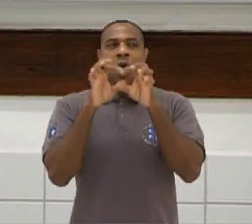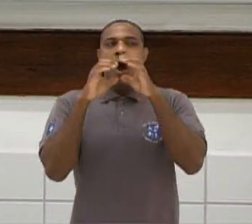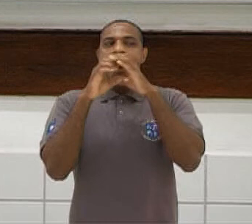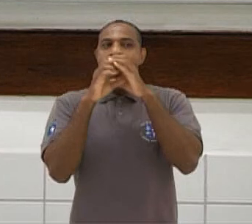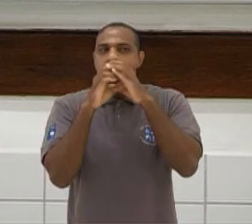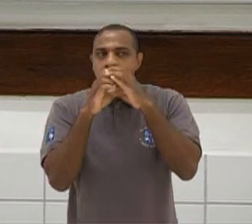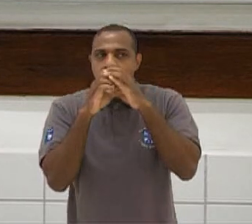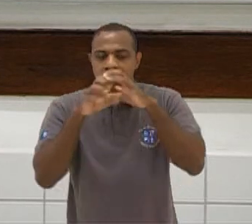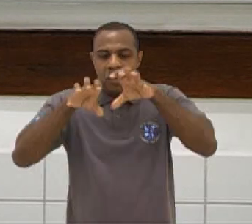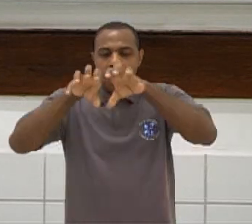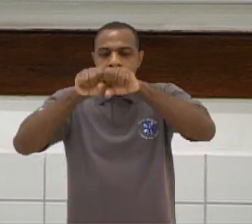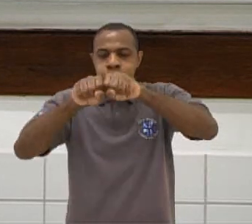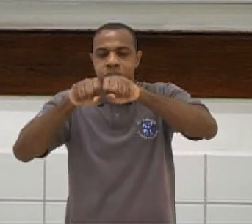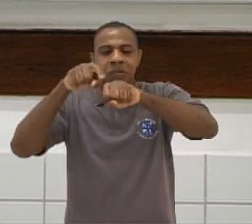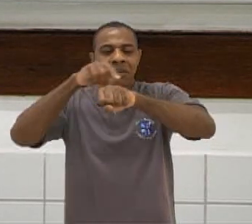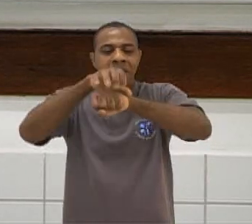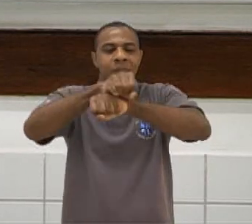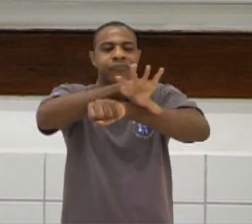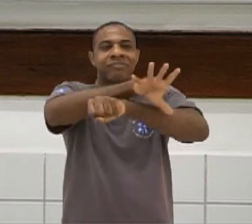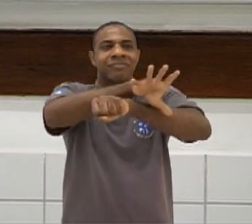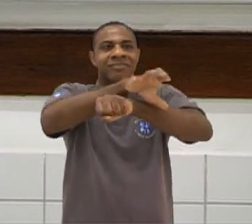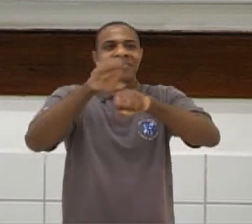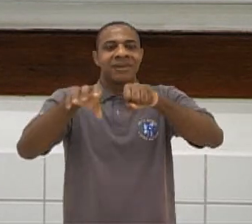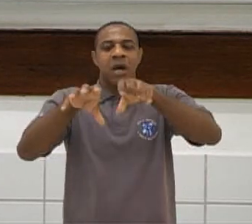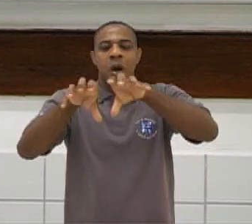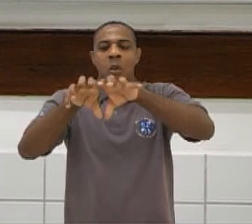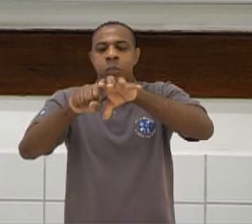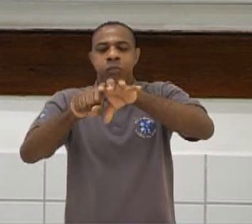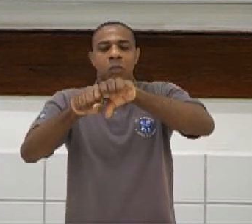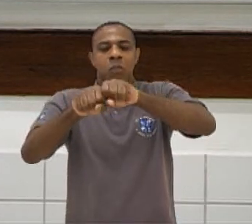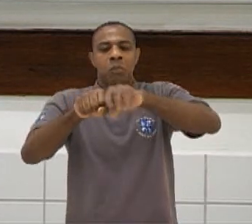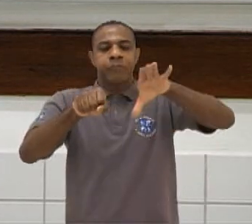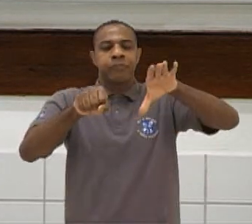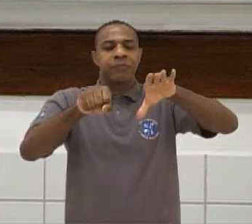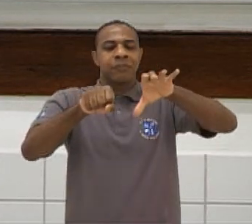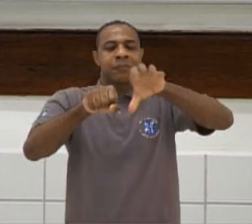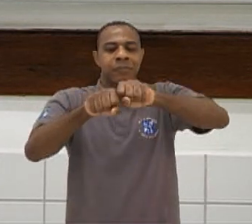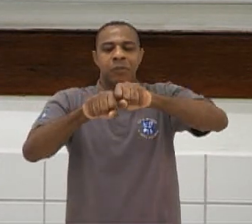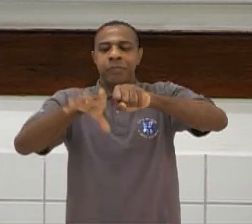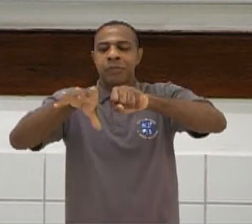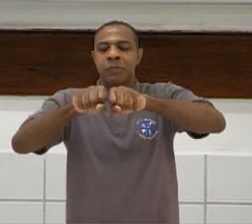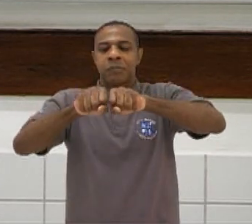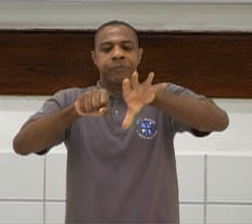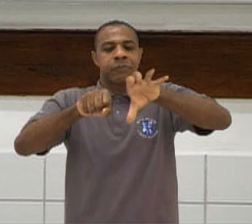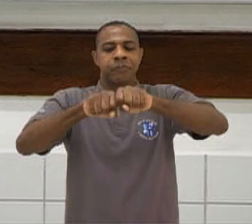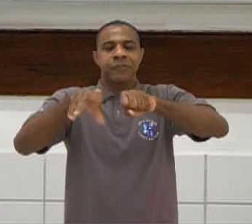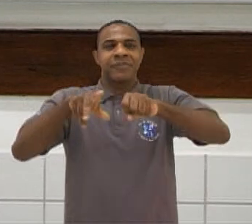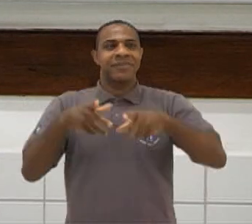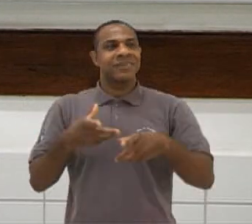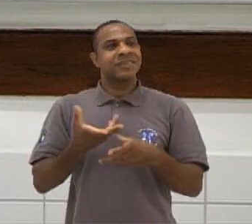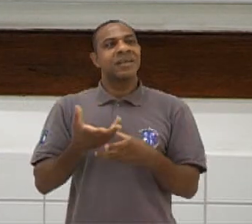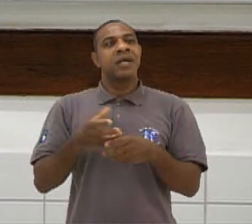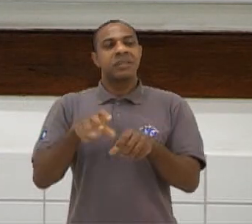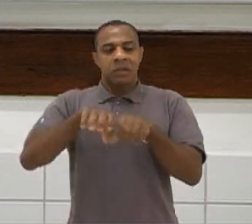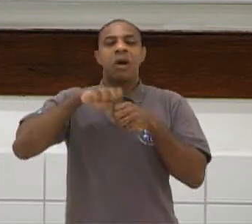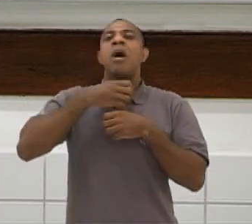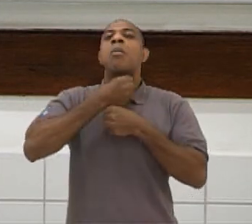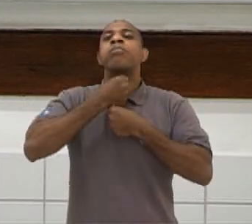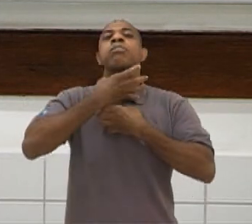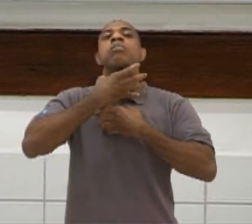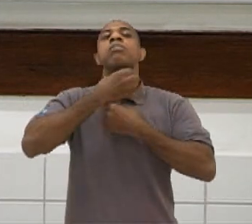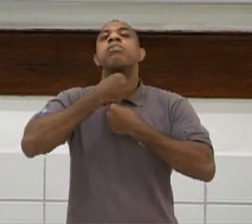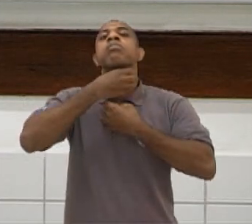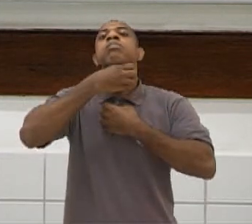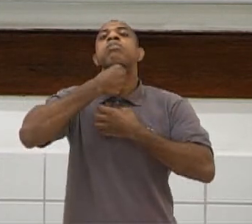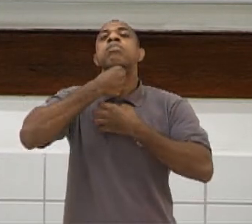e você vai apertando uma parte e o ar vai indo para o outro lado? É isso que vai acontecer. O músculo ele vai sendo pressionado, vai apertando ali, e